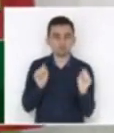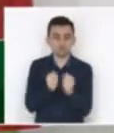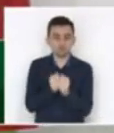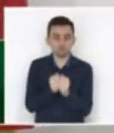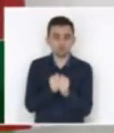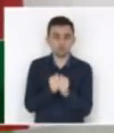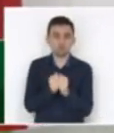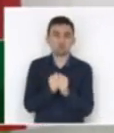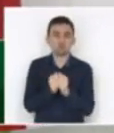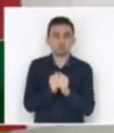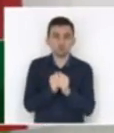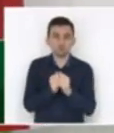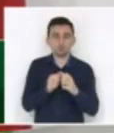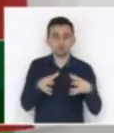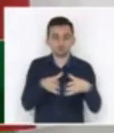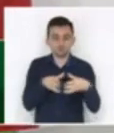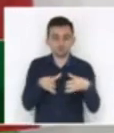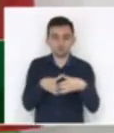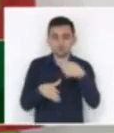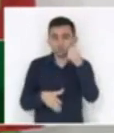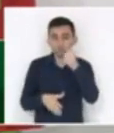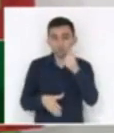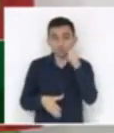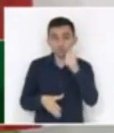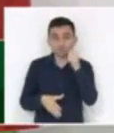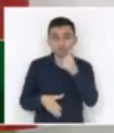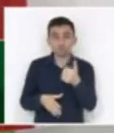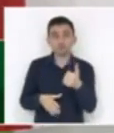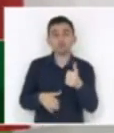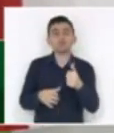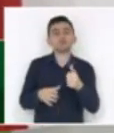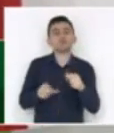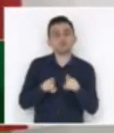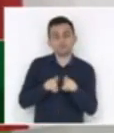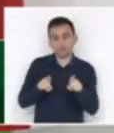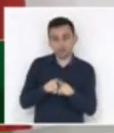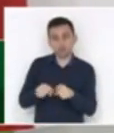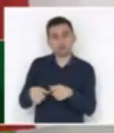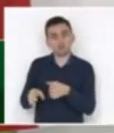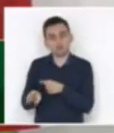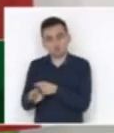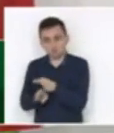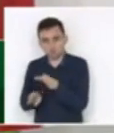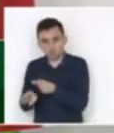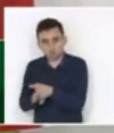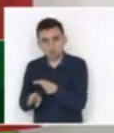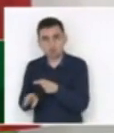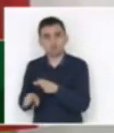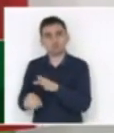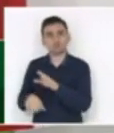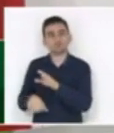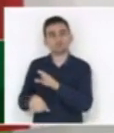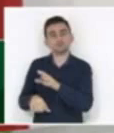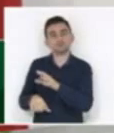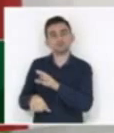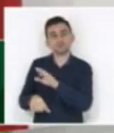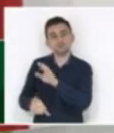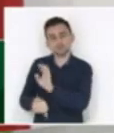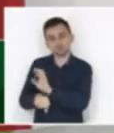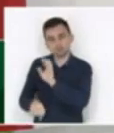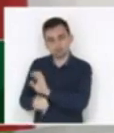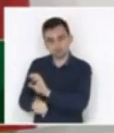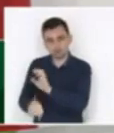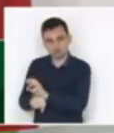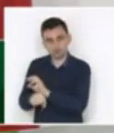bancada feminina, em conjunto com o Conselho Estadual dos Direitos da Mulher, o CEDIM, uma